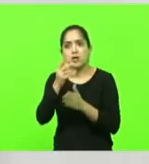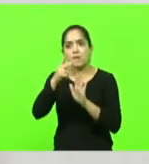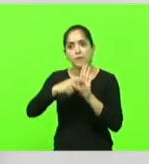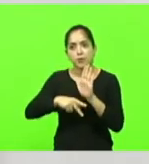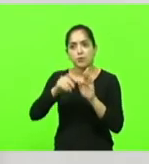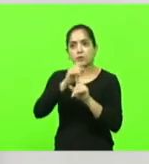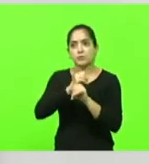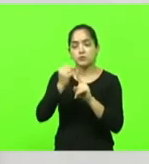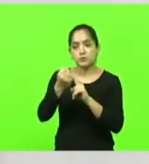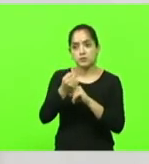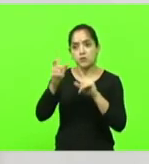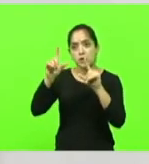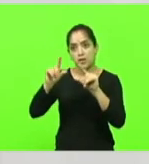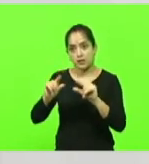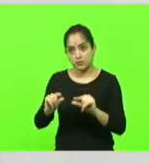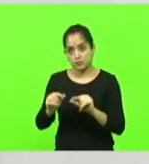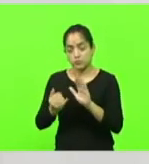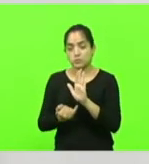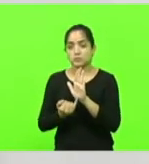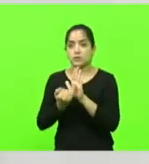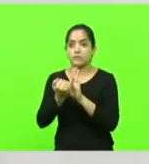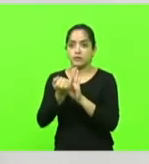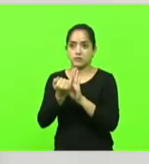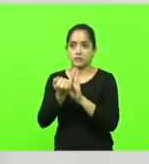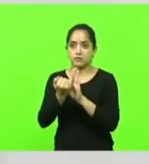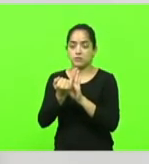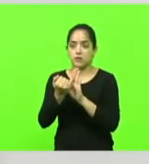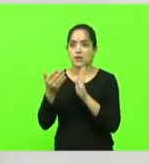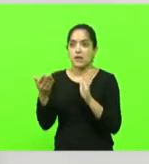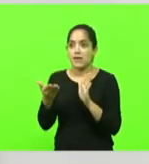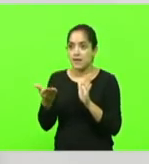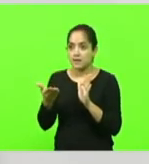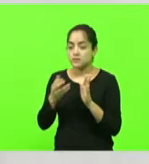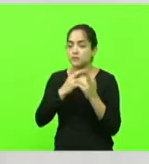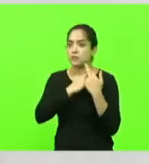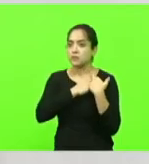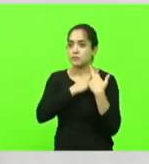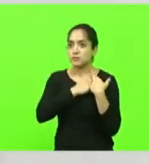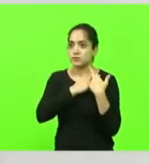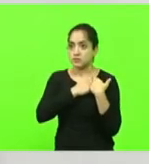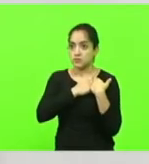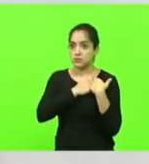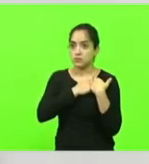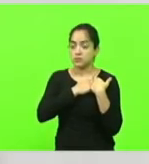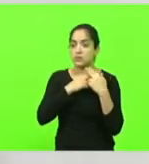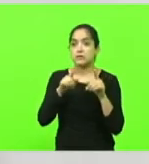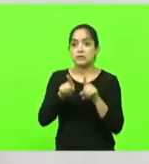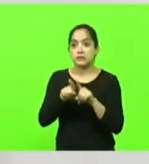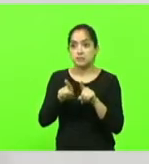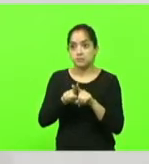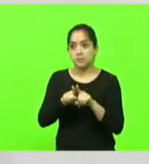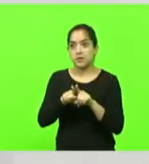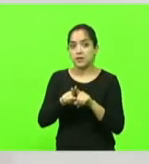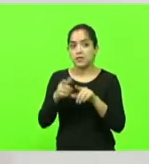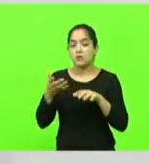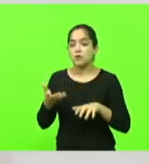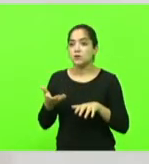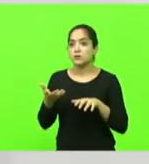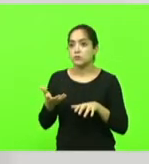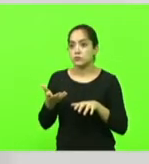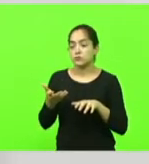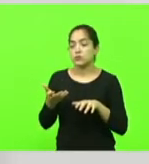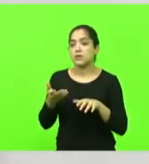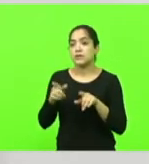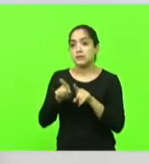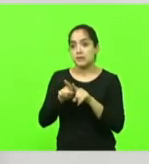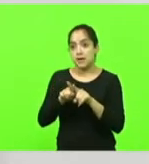apoiamos a redução da inflação também dos alimentos. Esta é uma responsabilidade do Congresso Nacional com a agricultura familiar brasileira. Esta